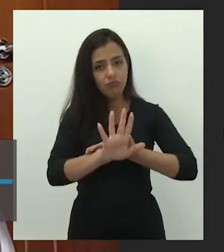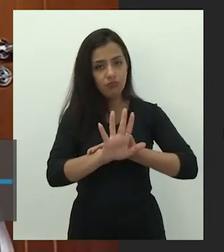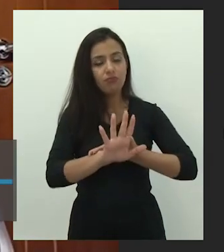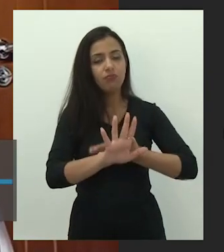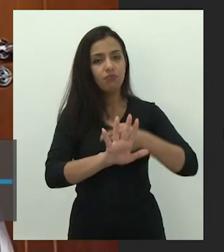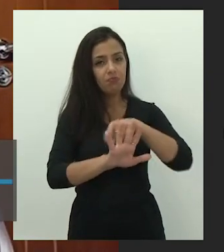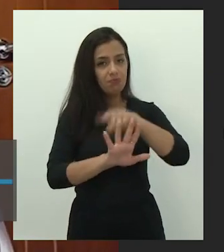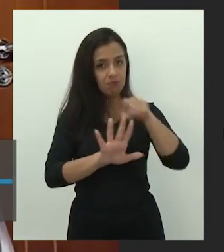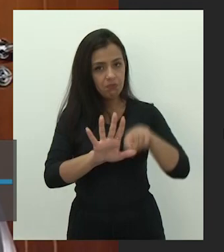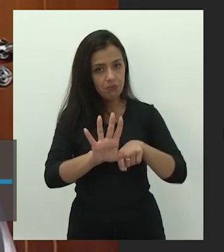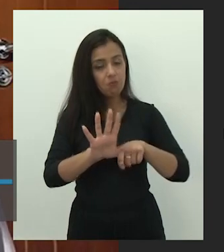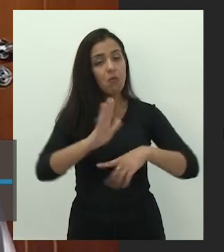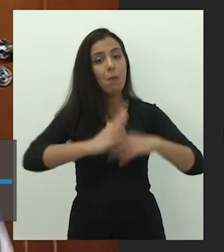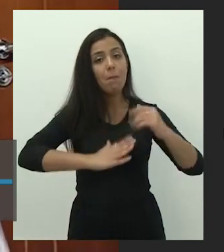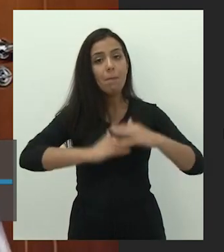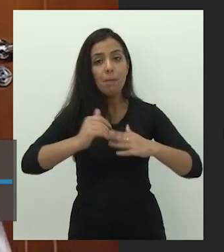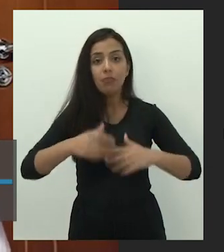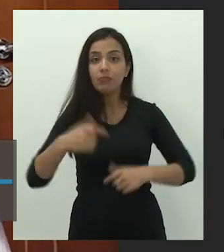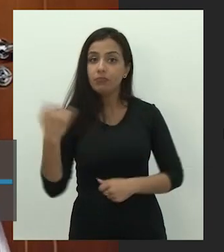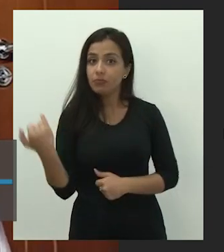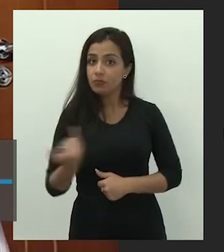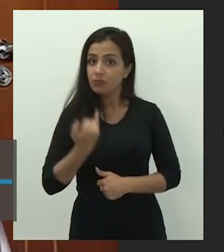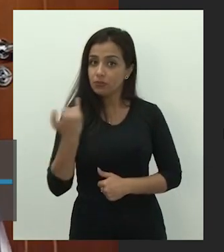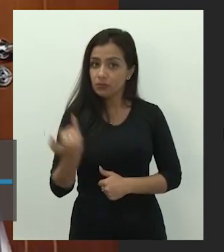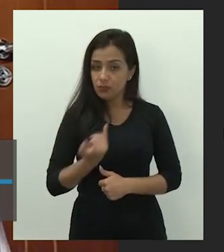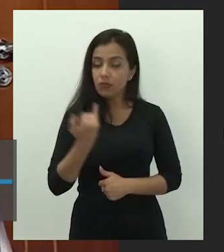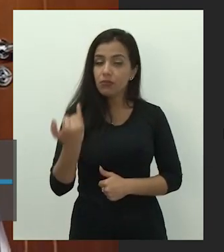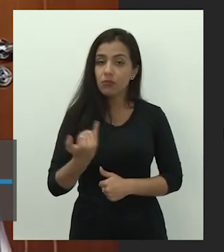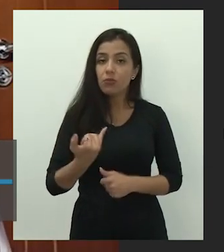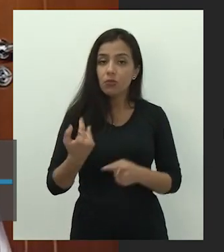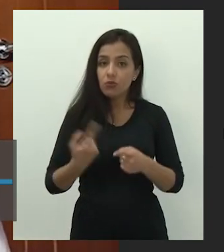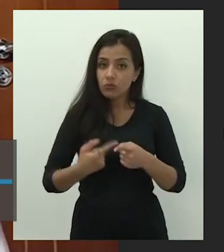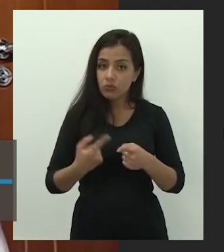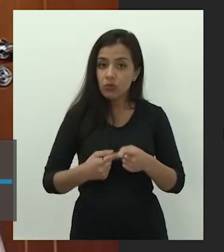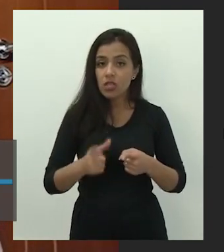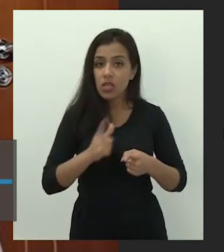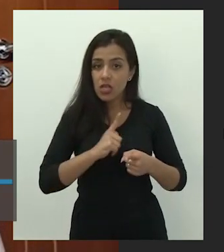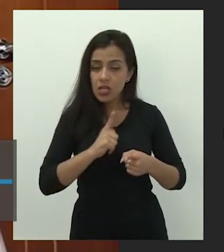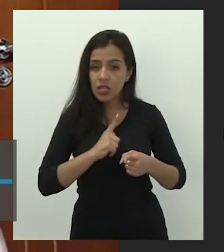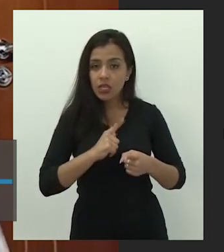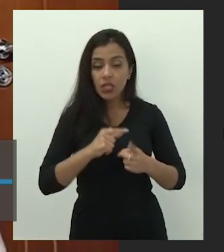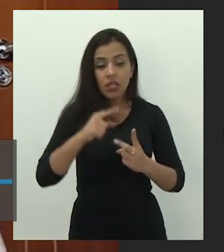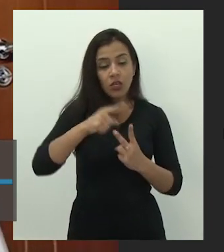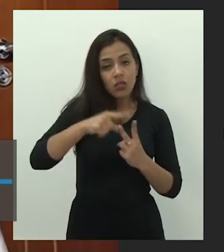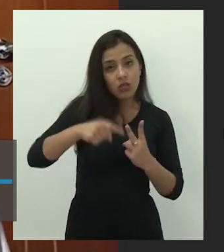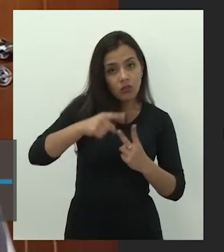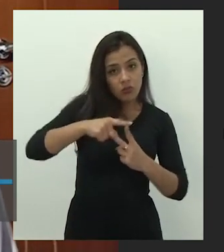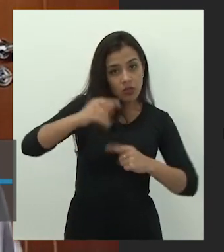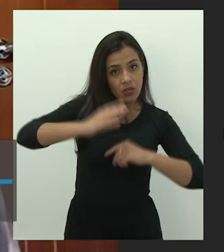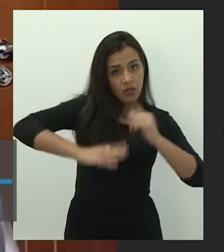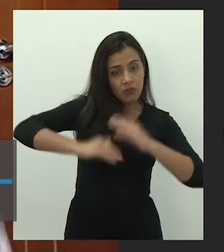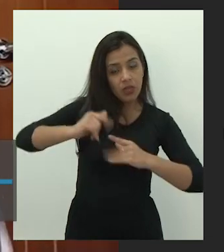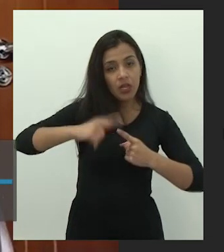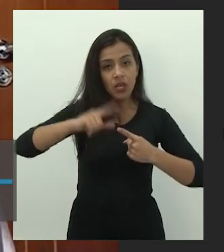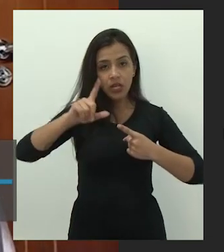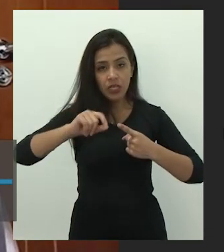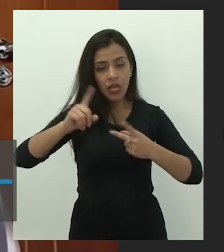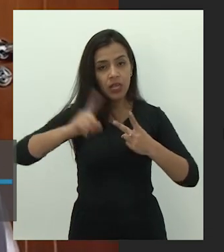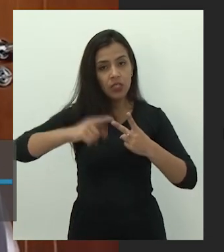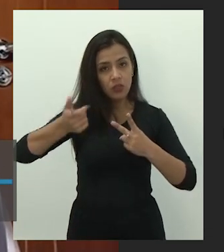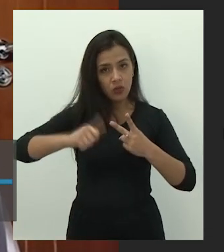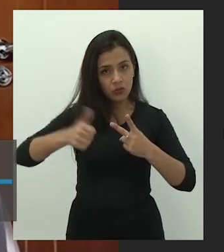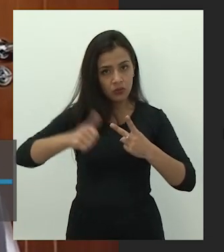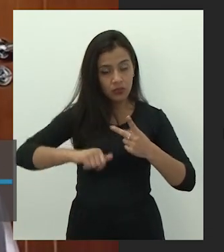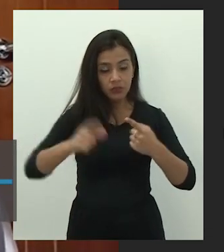do EMAI, como habilidade essencial. E ela é trabalhada juntamente com outras duas habilidades, que é a habilidade 10 e a 11.